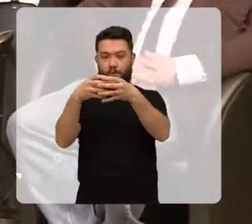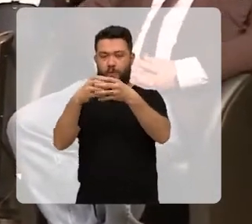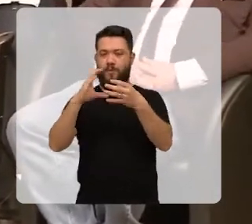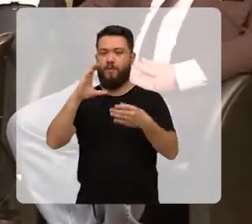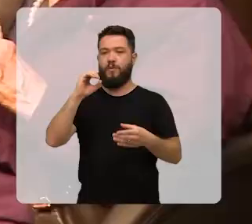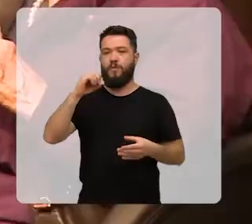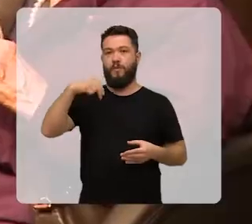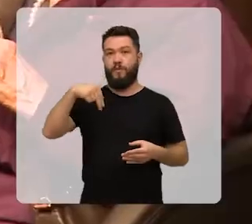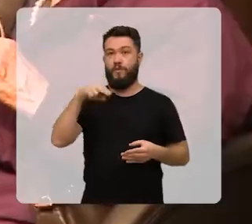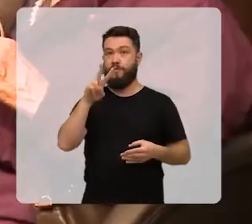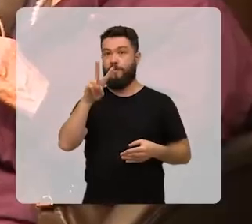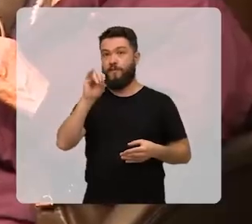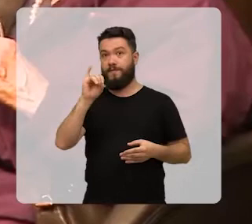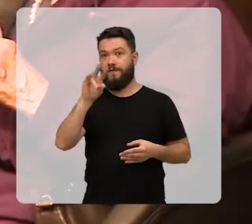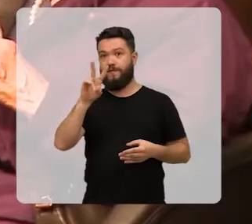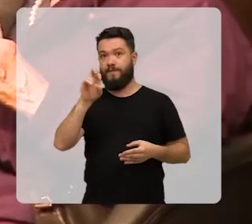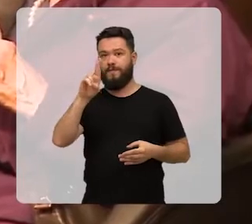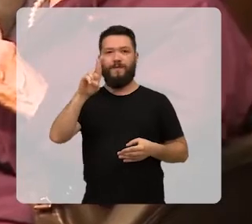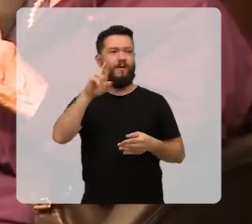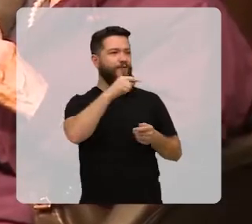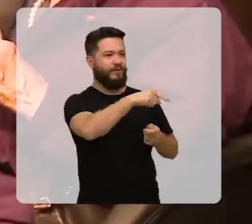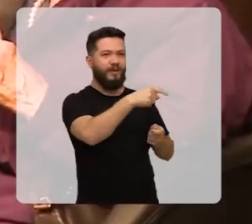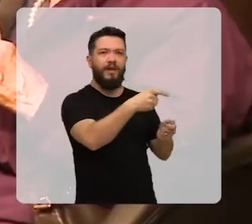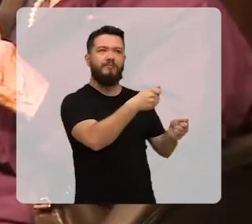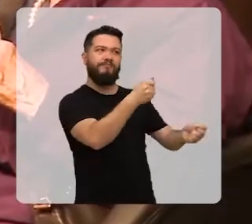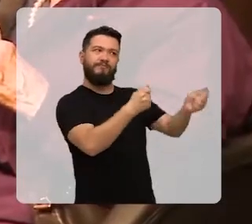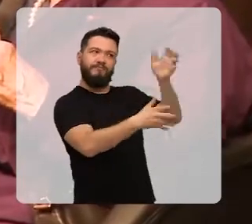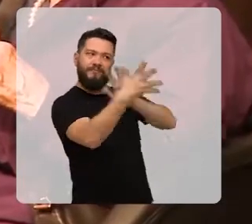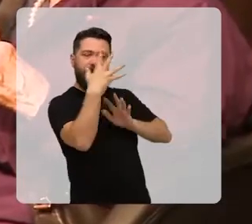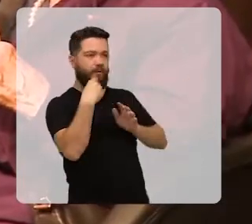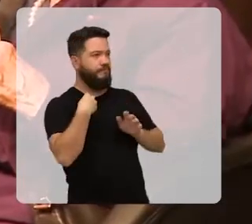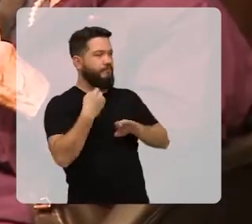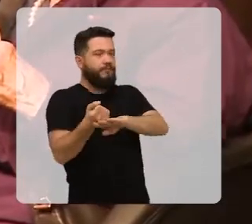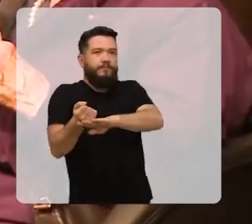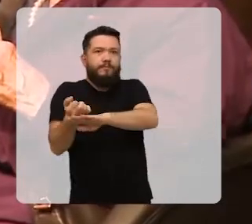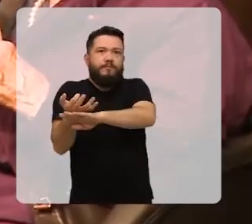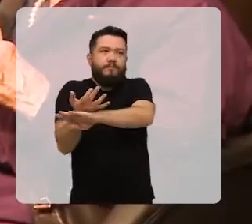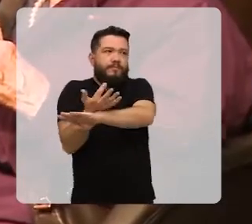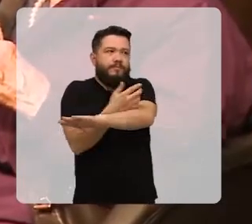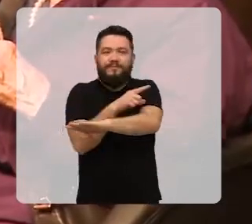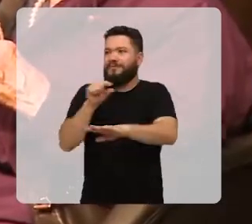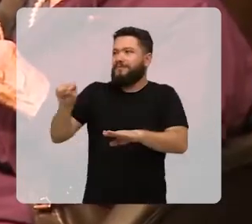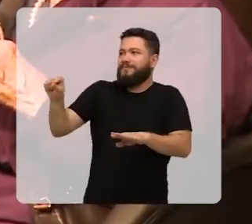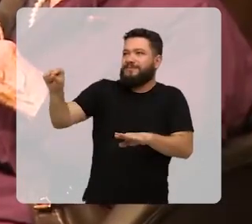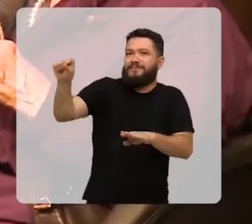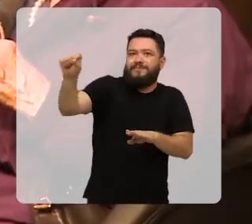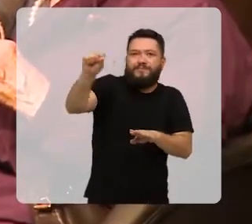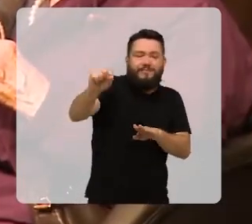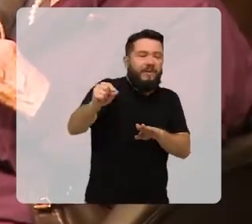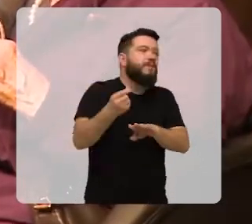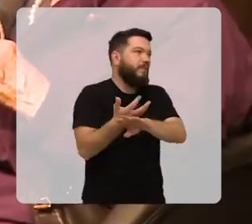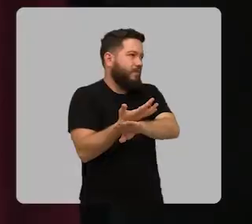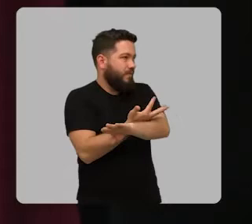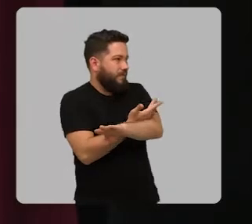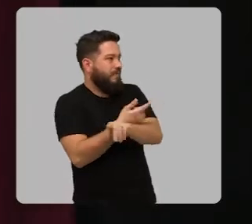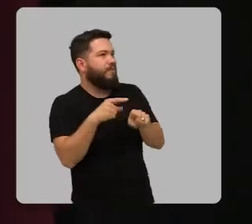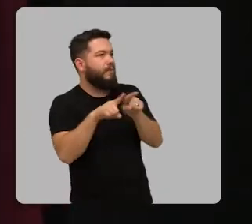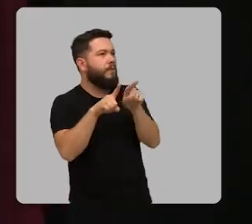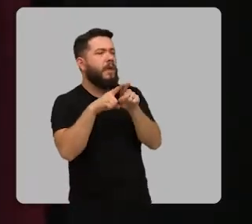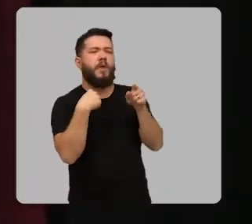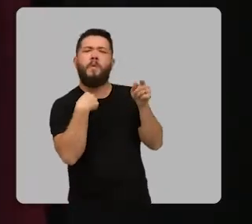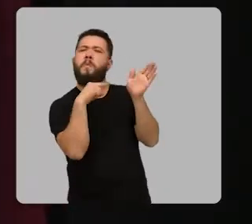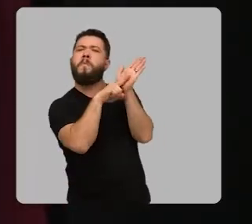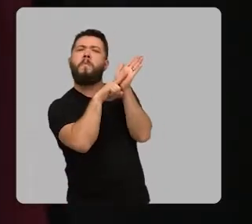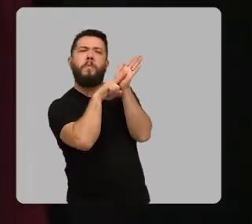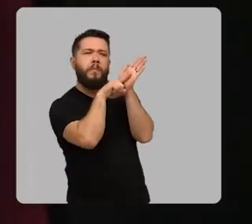especialmente pelo seu relato realmente foi emocionante eu acho que não tem quem não tenha sido tocado por ele e eu gostaria de fazer uma